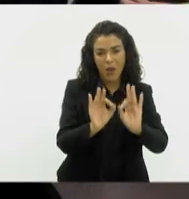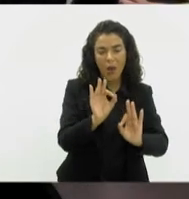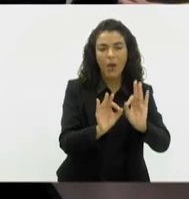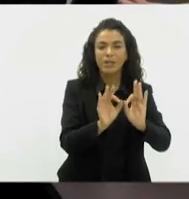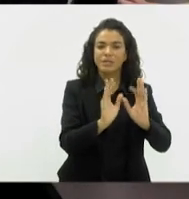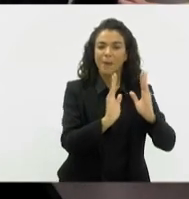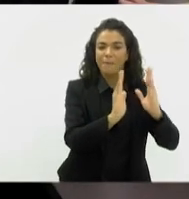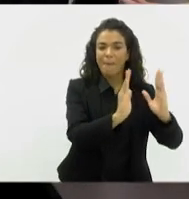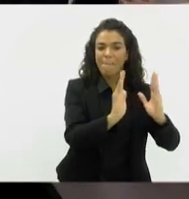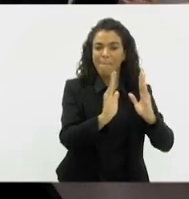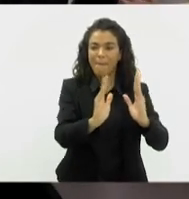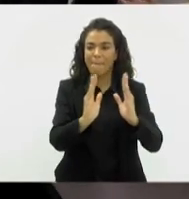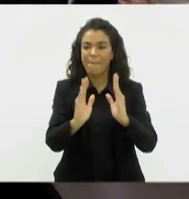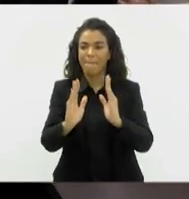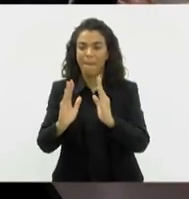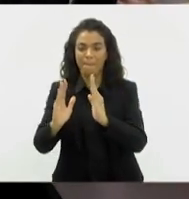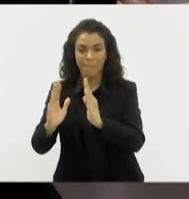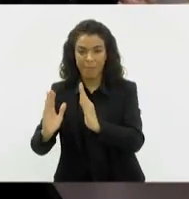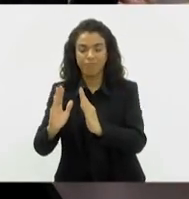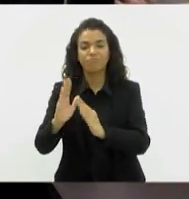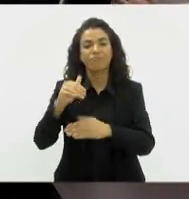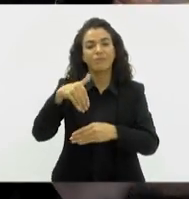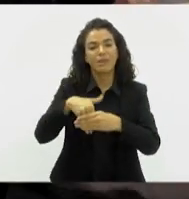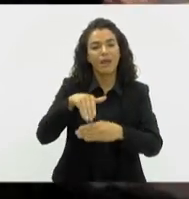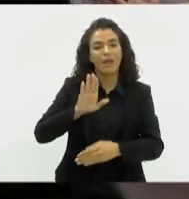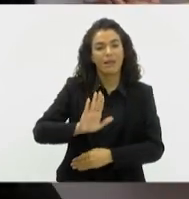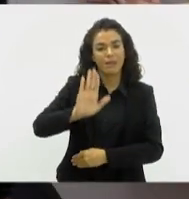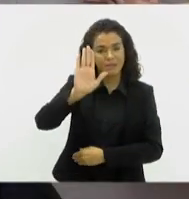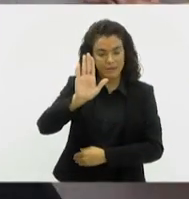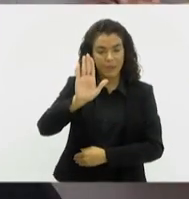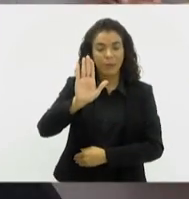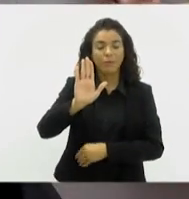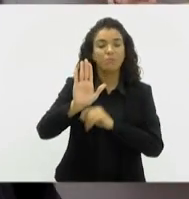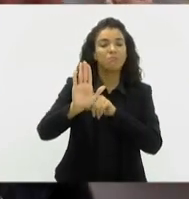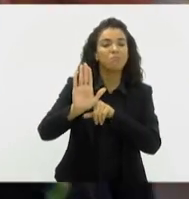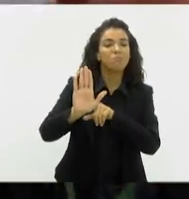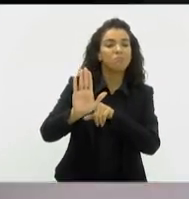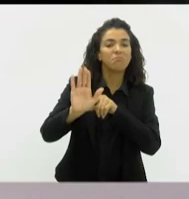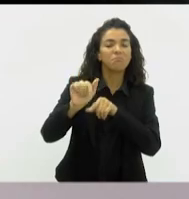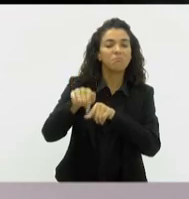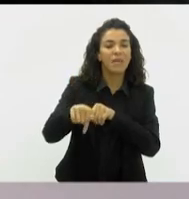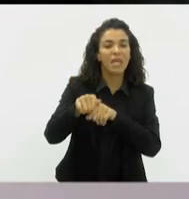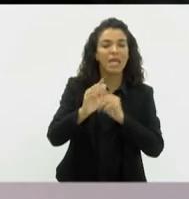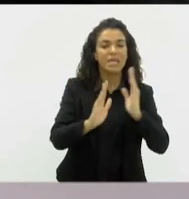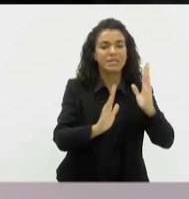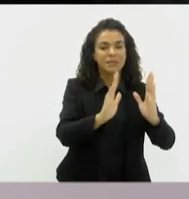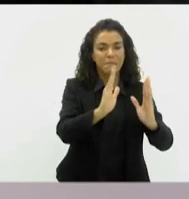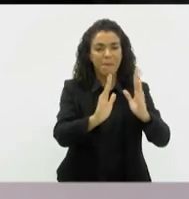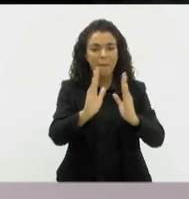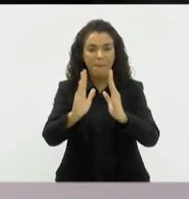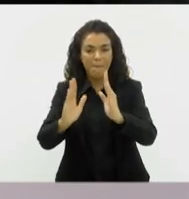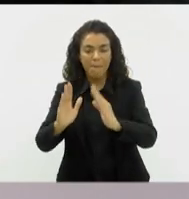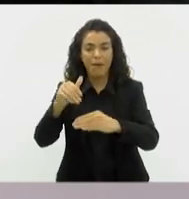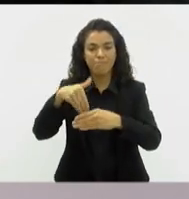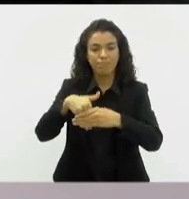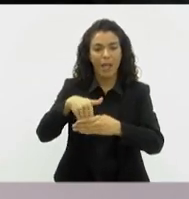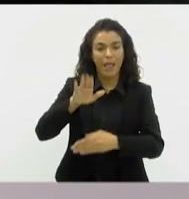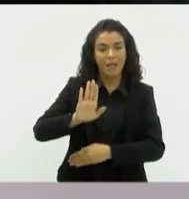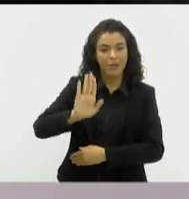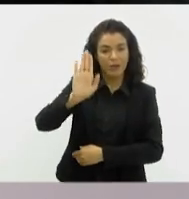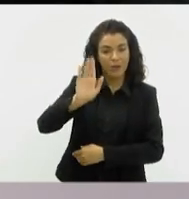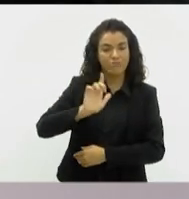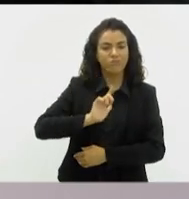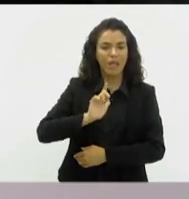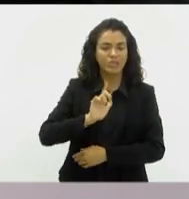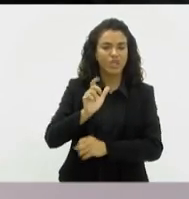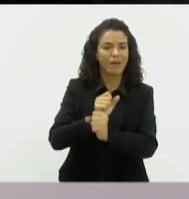trâmites da eleição do mecanismo. Então, esse trâmite, né, eleitoral, ele já tem algum